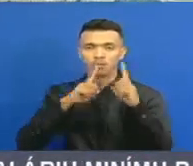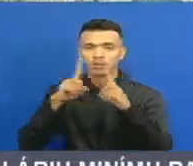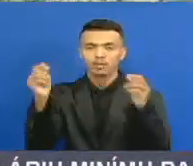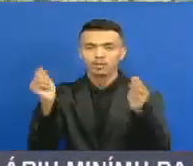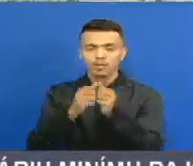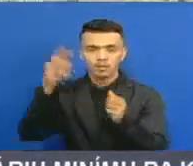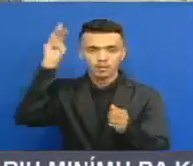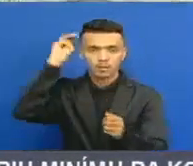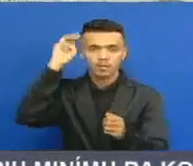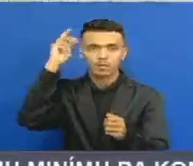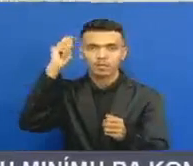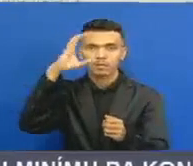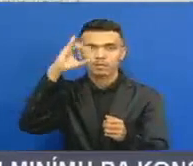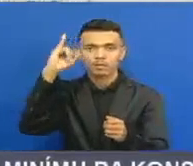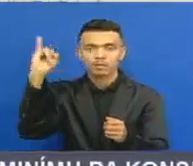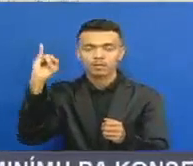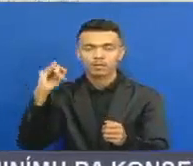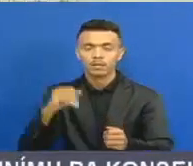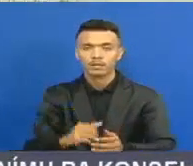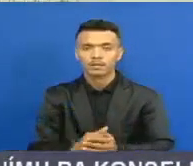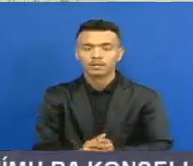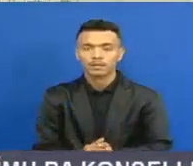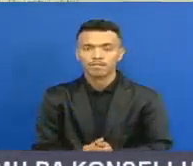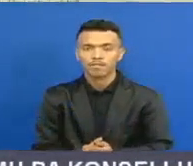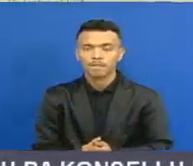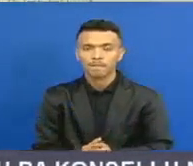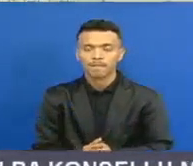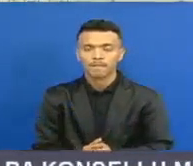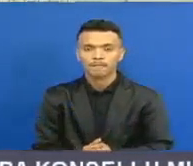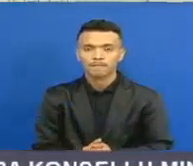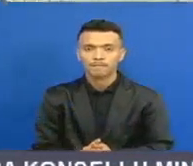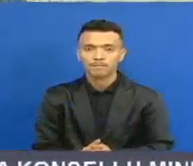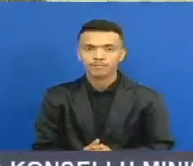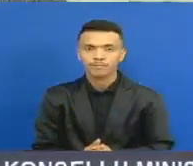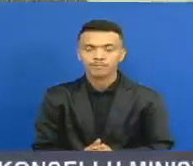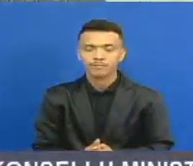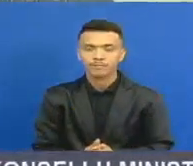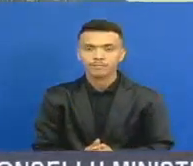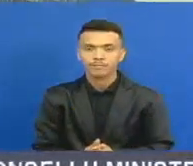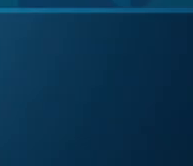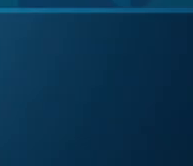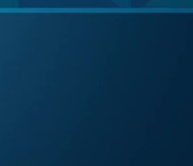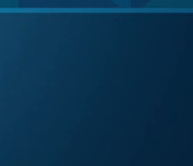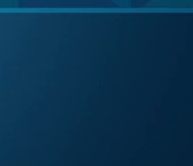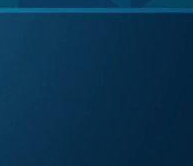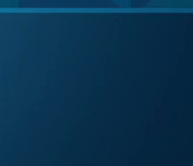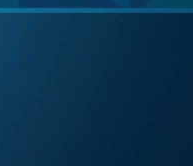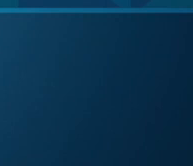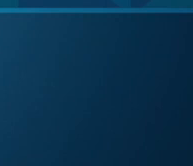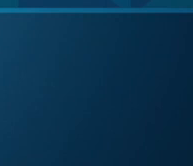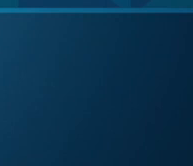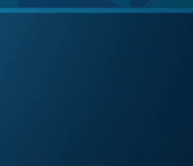Ministério Turismo, Comércio no Indústria. Verônica Barros, Judas Magno ba RTTL.